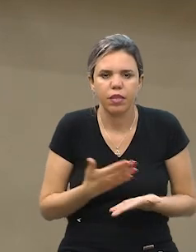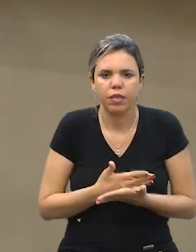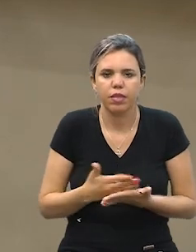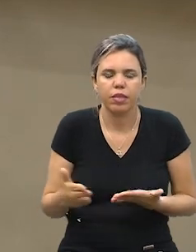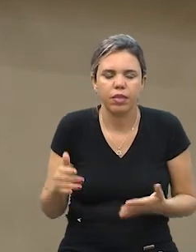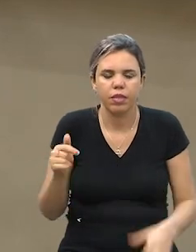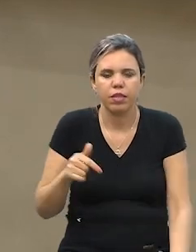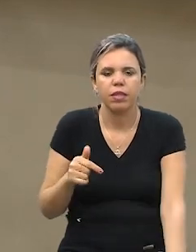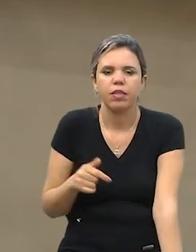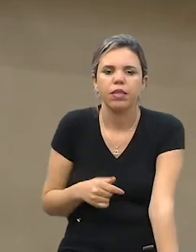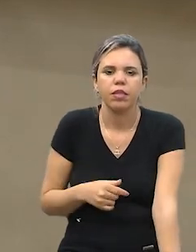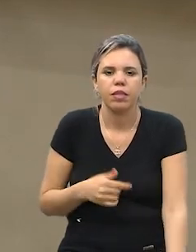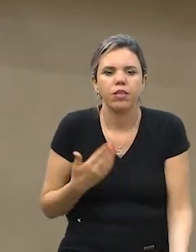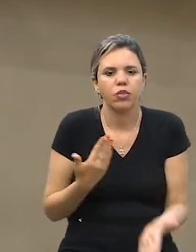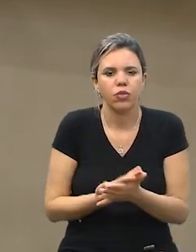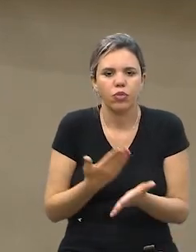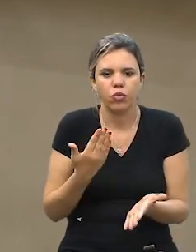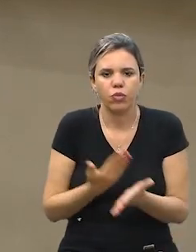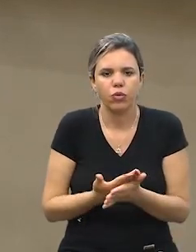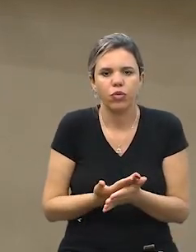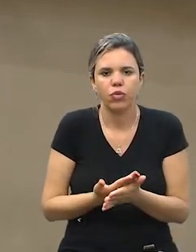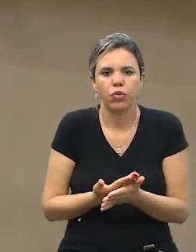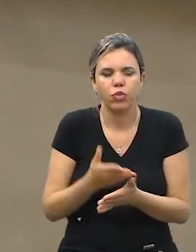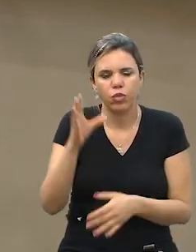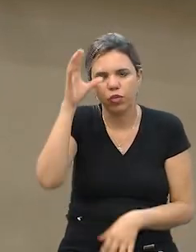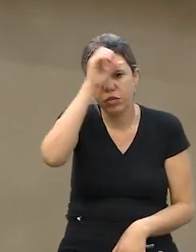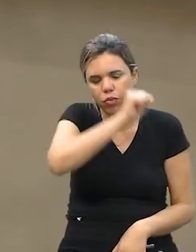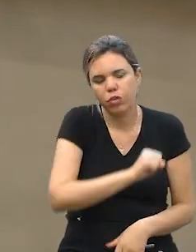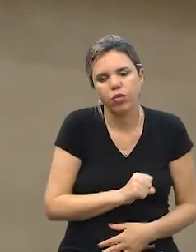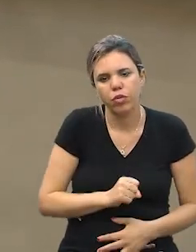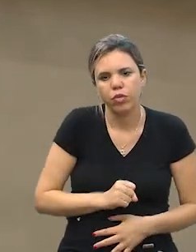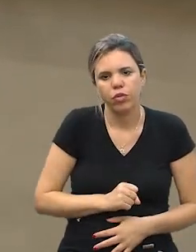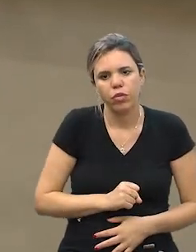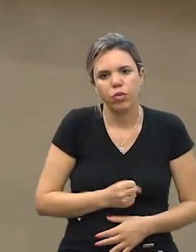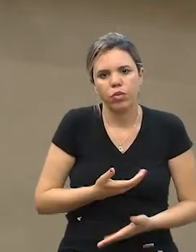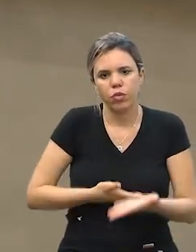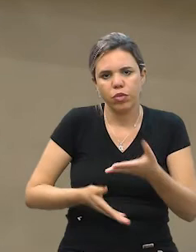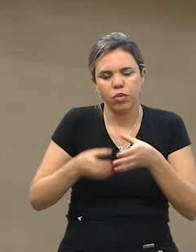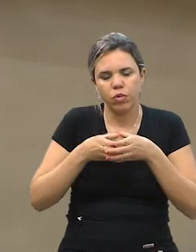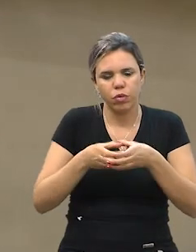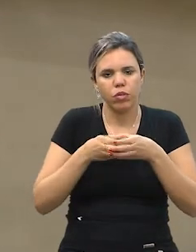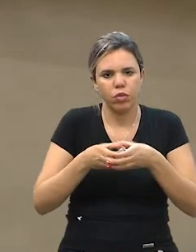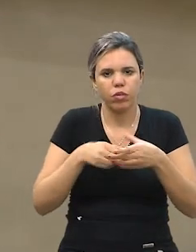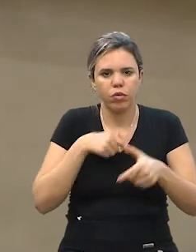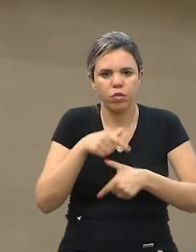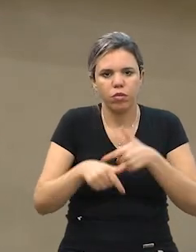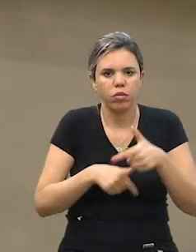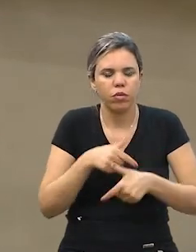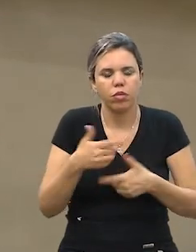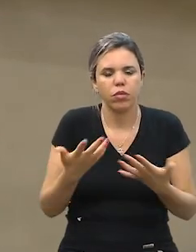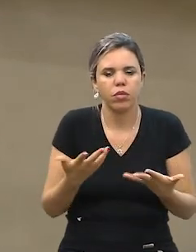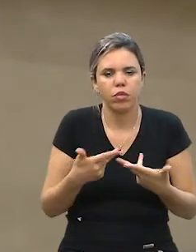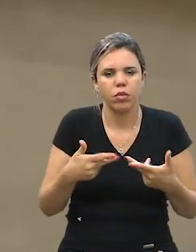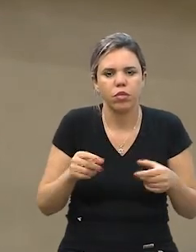iniciar, estude, aprenda, conviva,